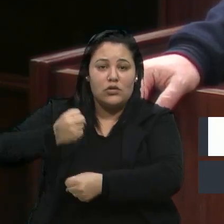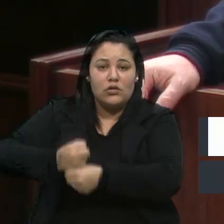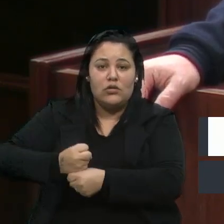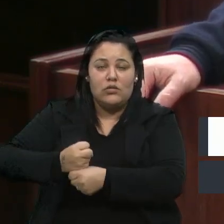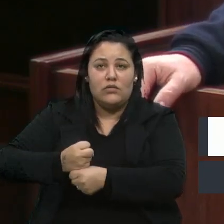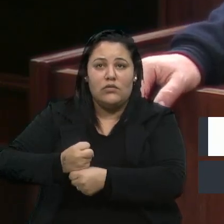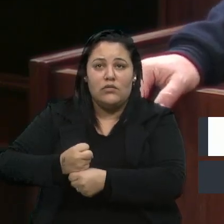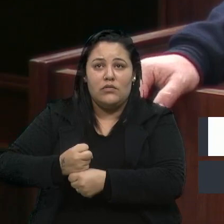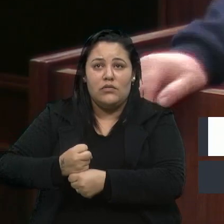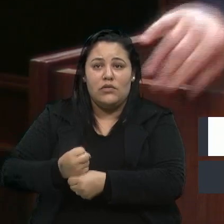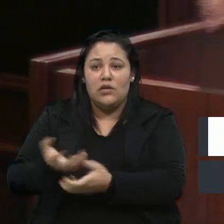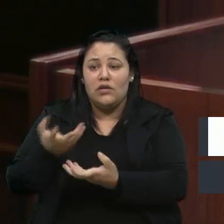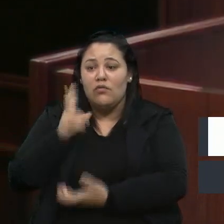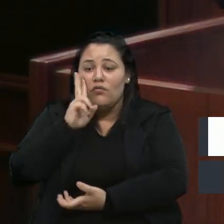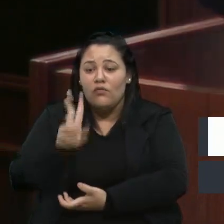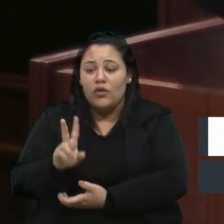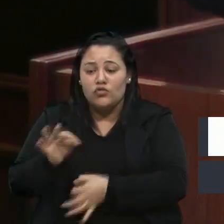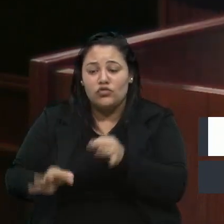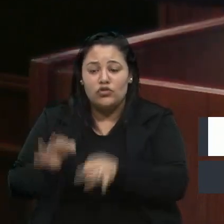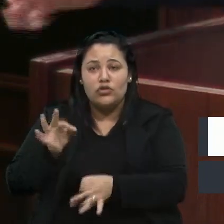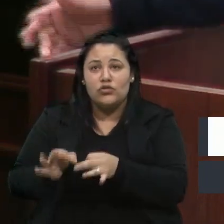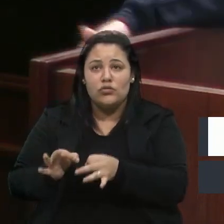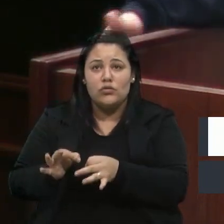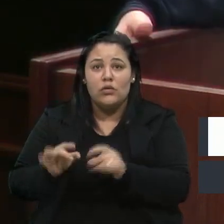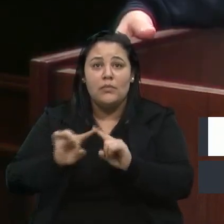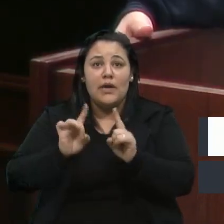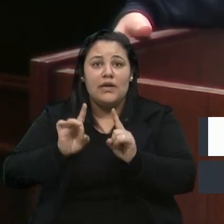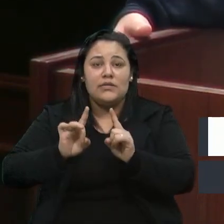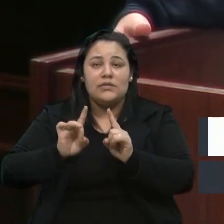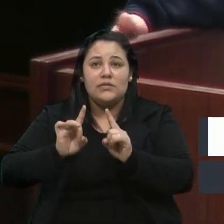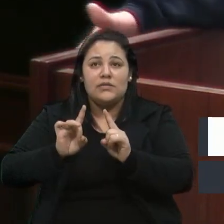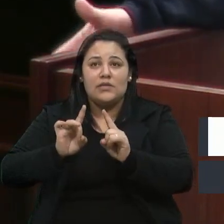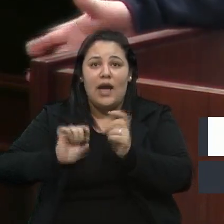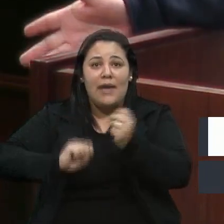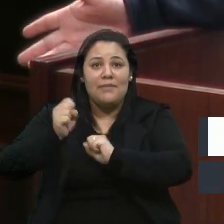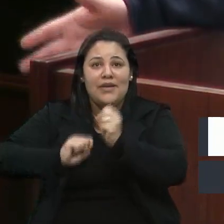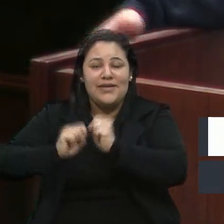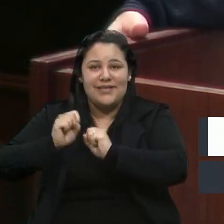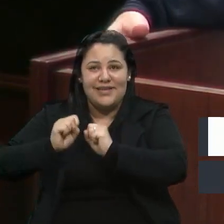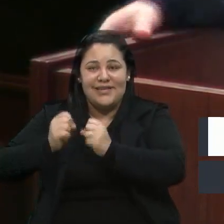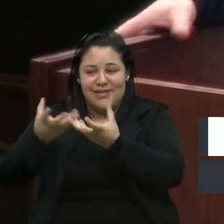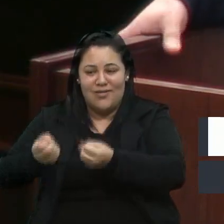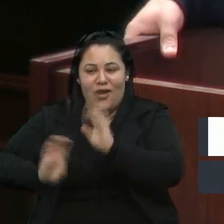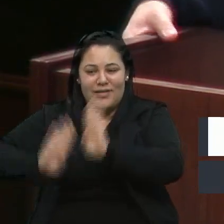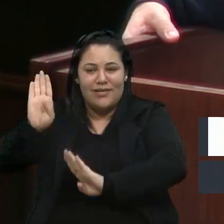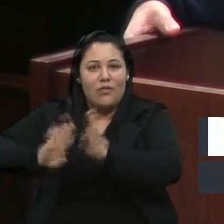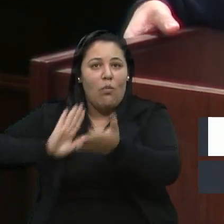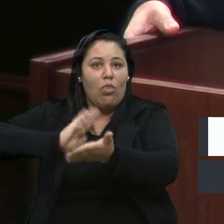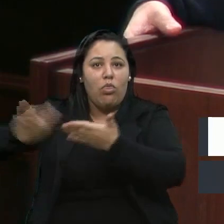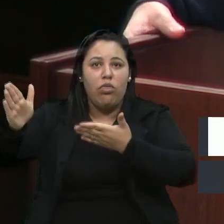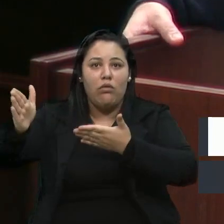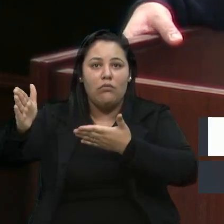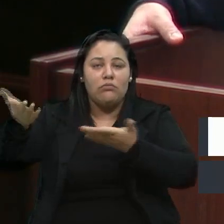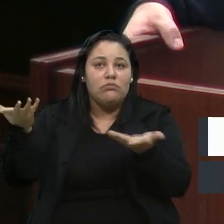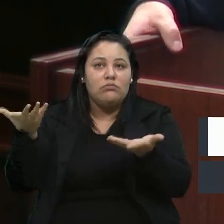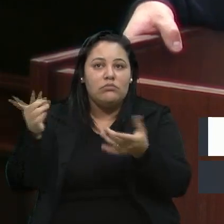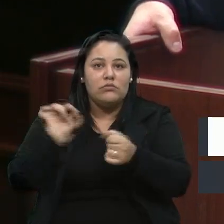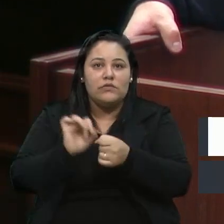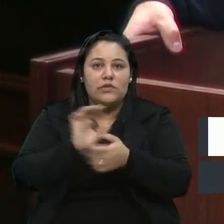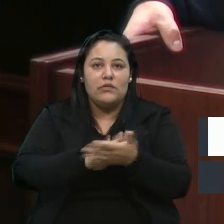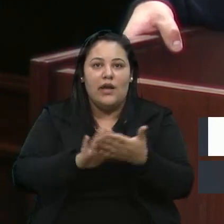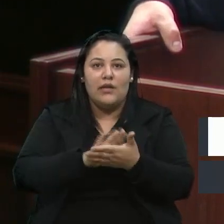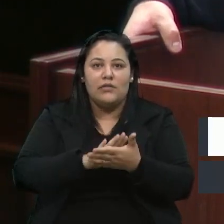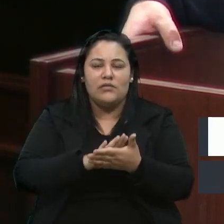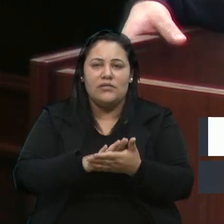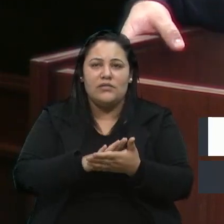ver a questão jurídica, e como a empresa foi embora, nada fizeram. Então, eu peço atenção aqui à SMED,